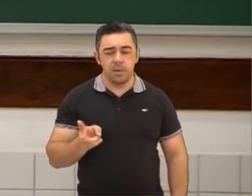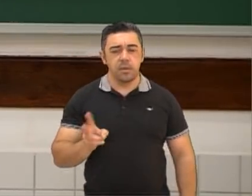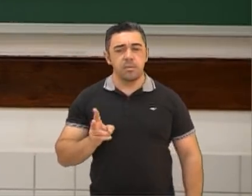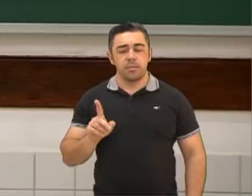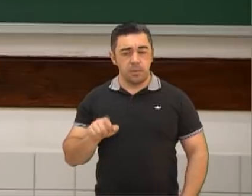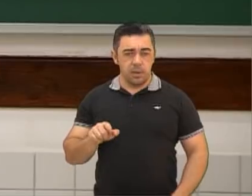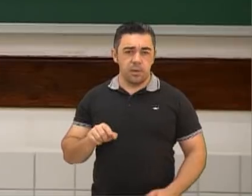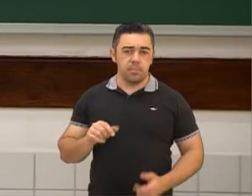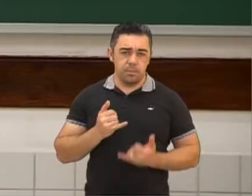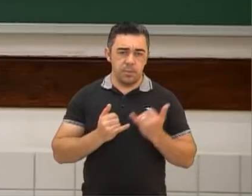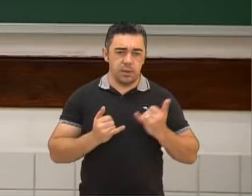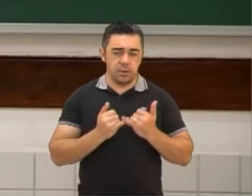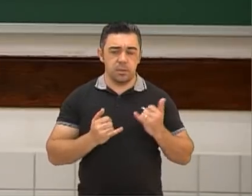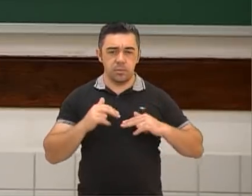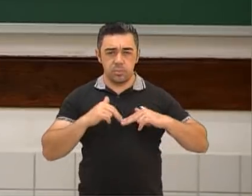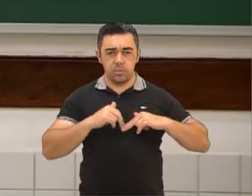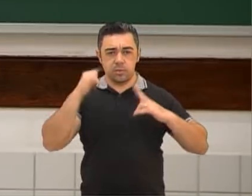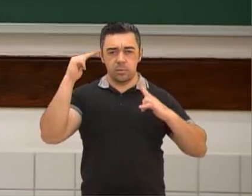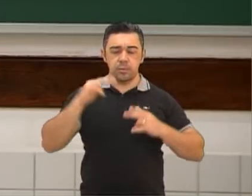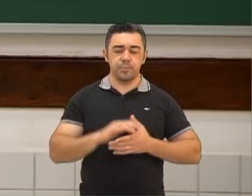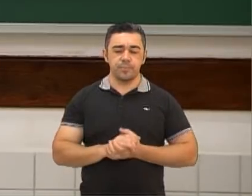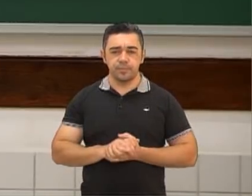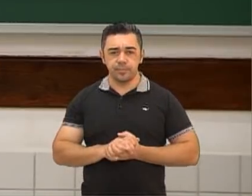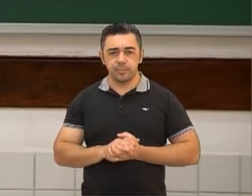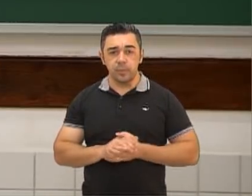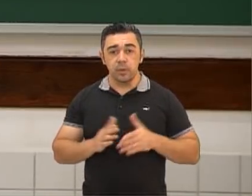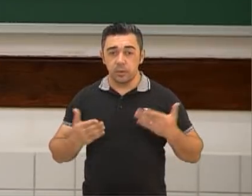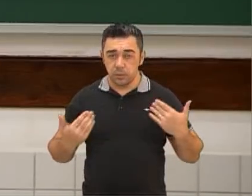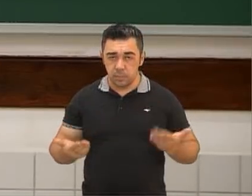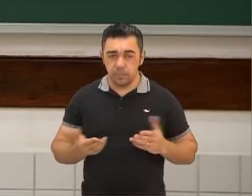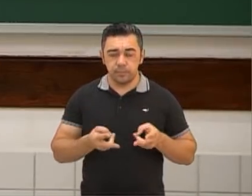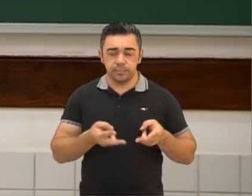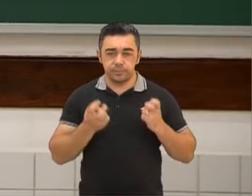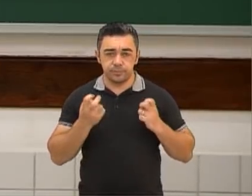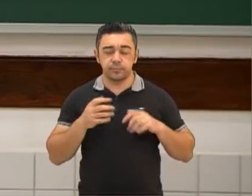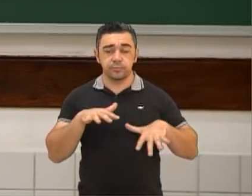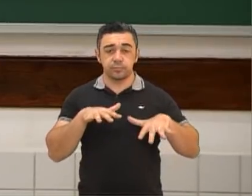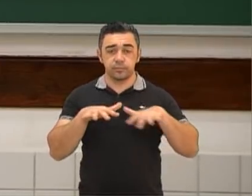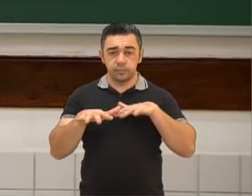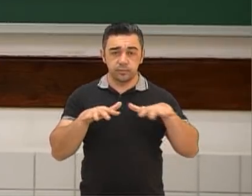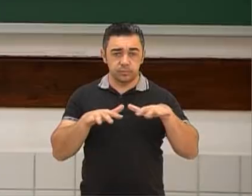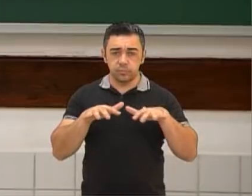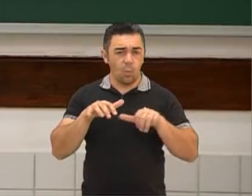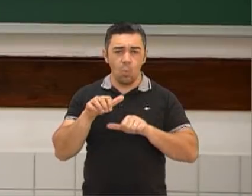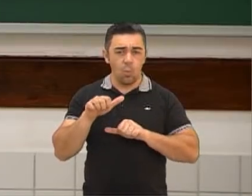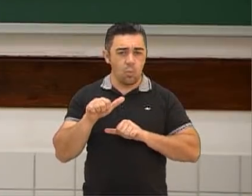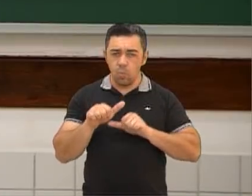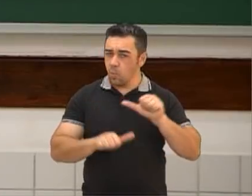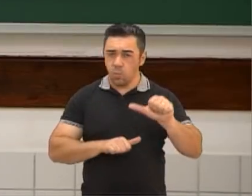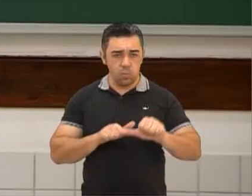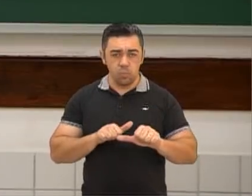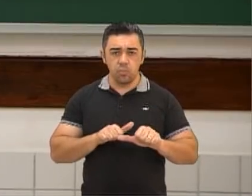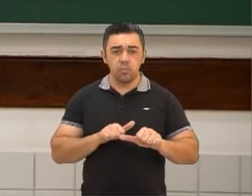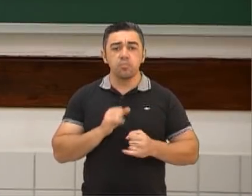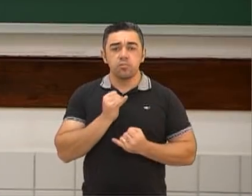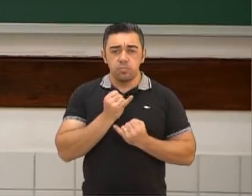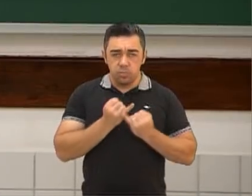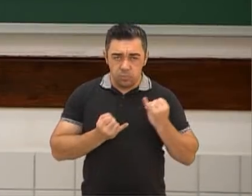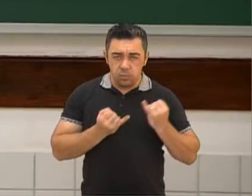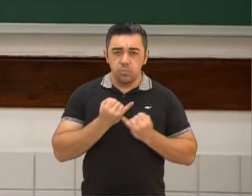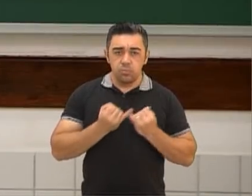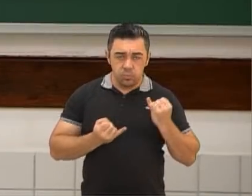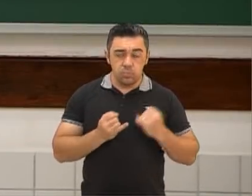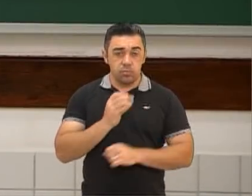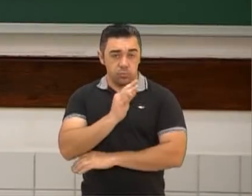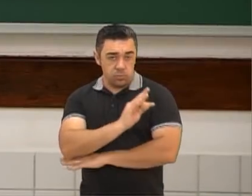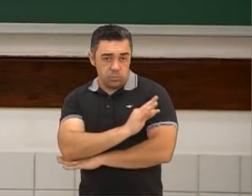trampolim. Então a gente percebe que os movimentos não mudam muito, são parecidos, as técnicas são bem